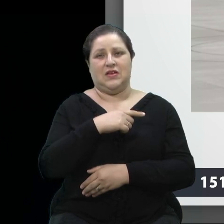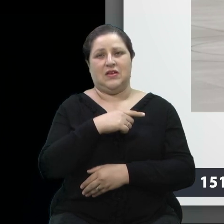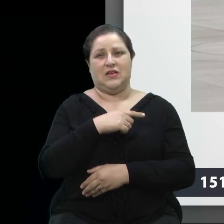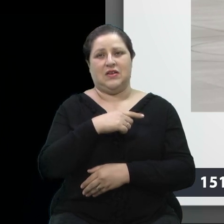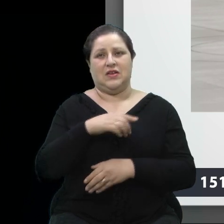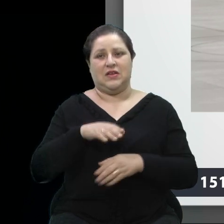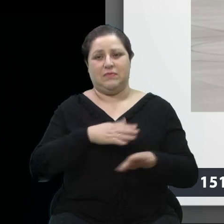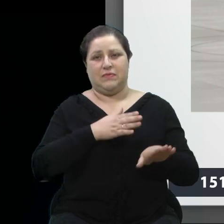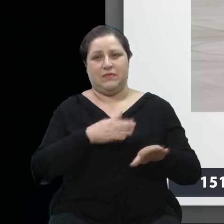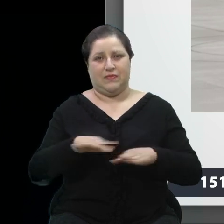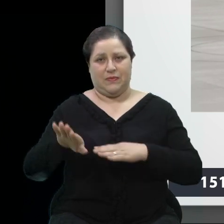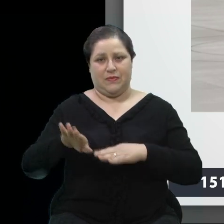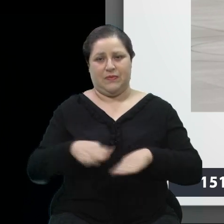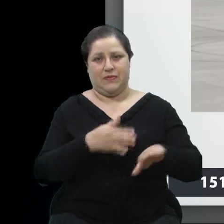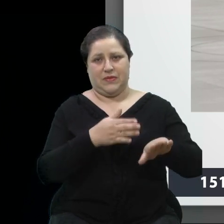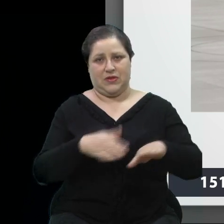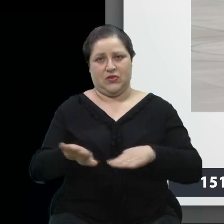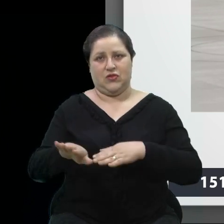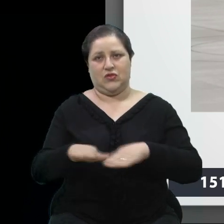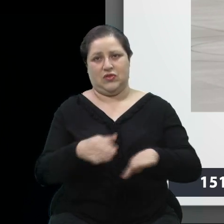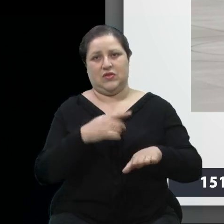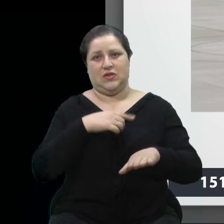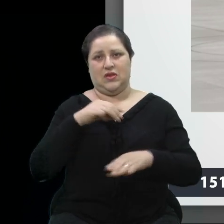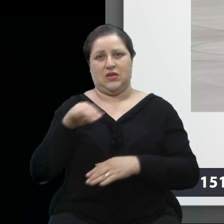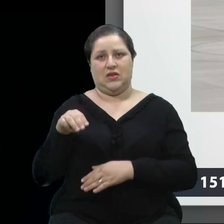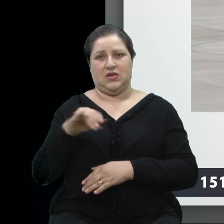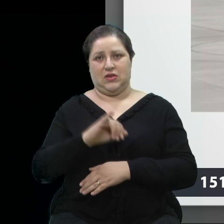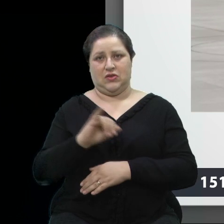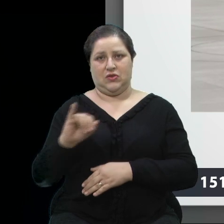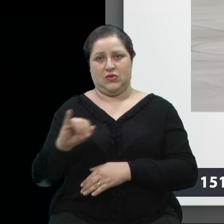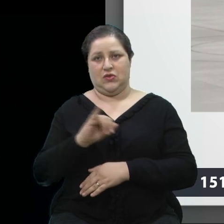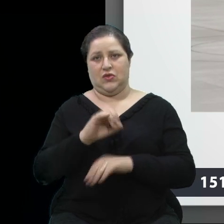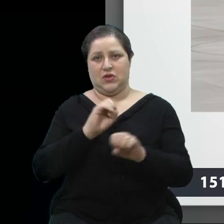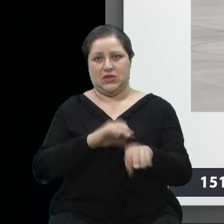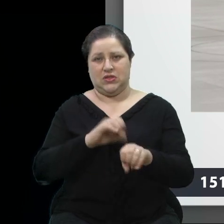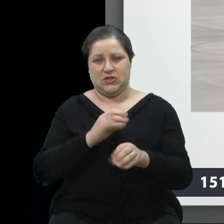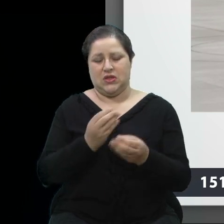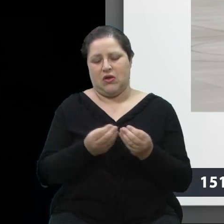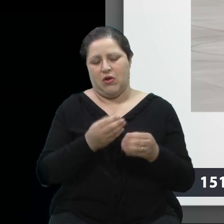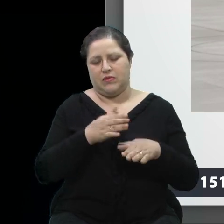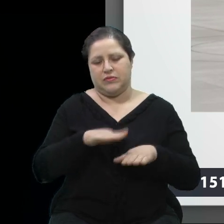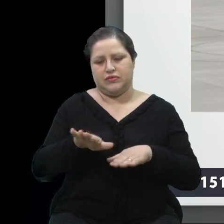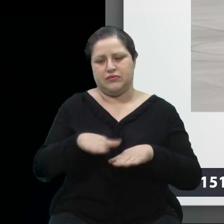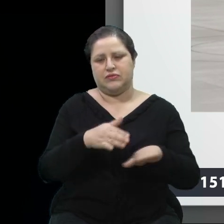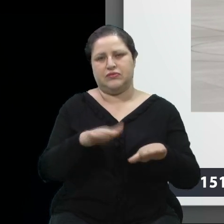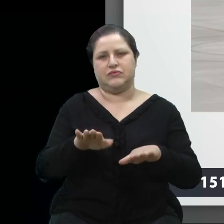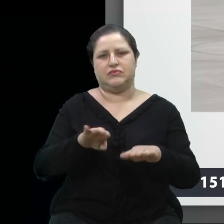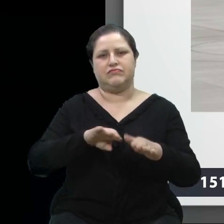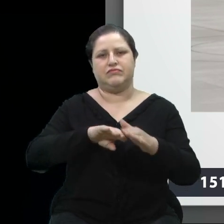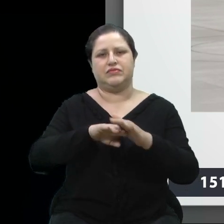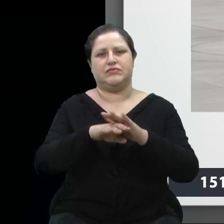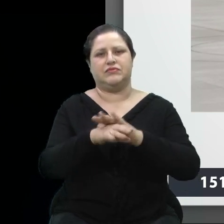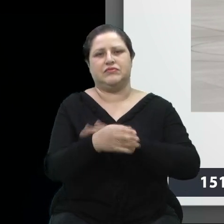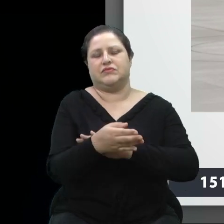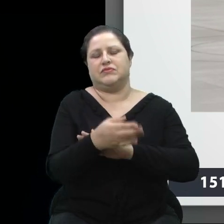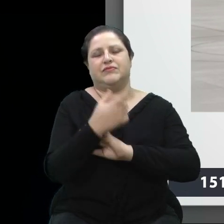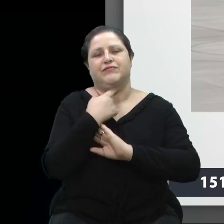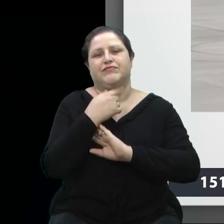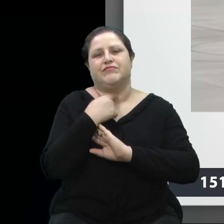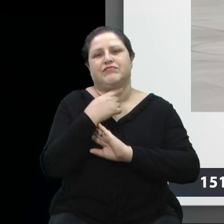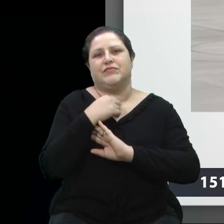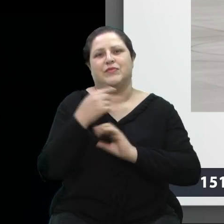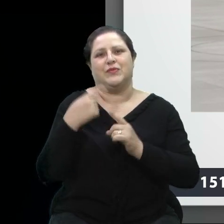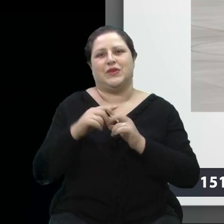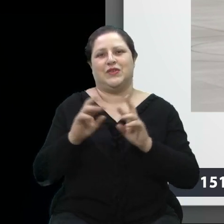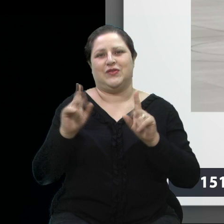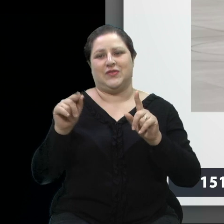na patinação, e depois vai e a criança se sente realmente à vontade de fazer algo totalmente diferente daquilo que ela está habituada. E nós temos